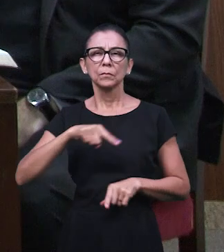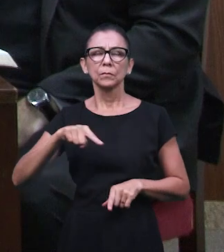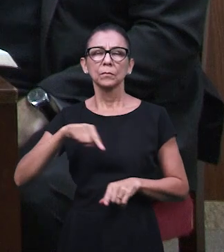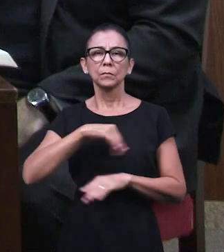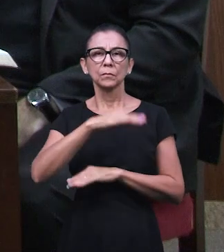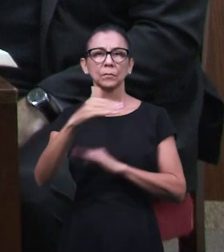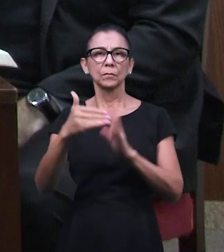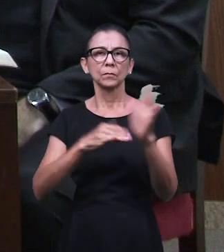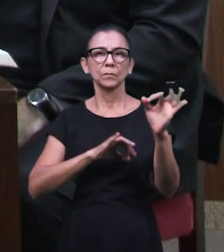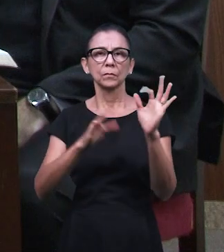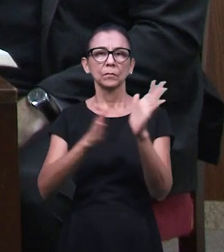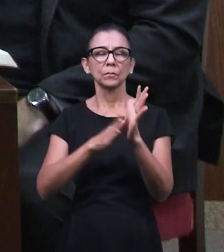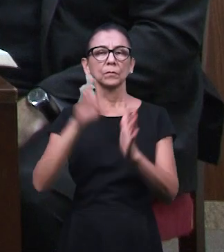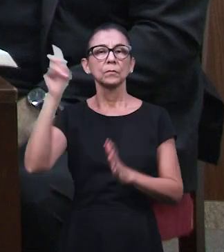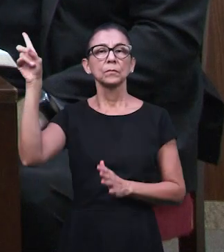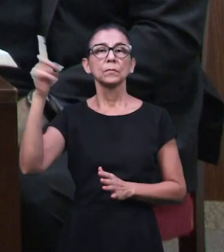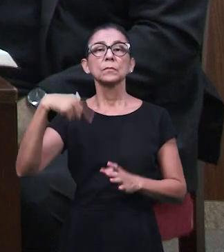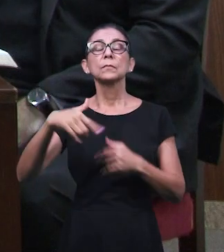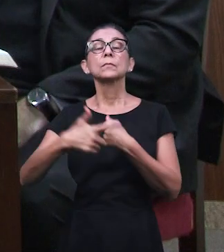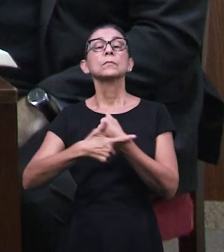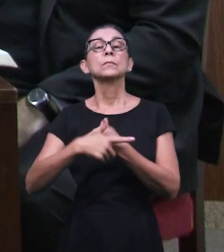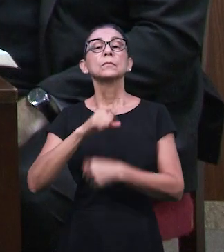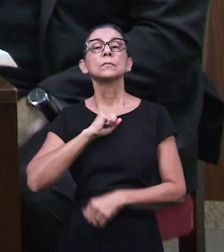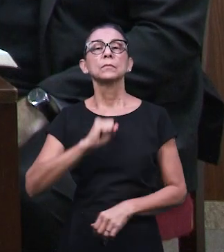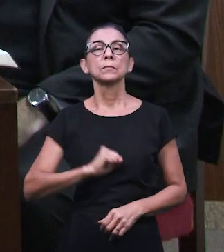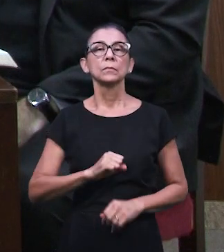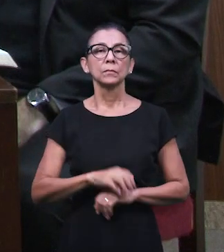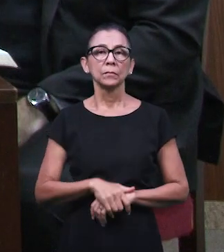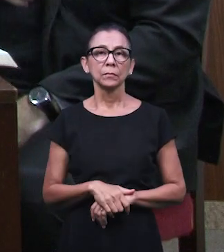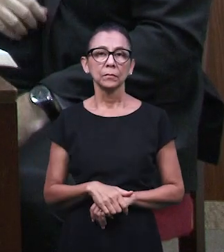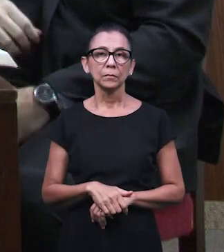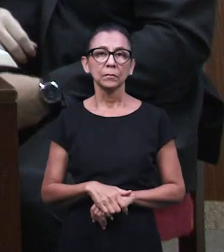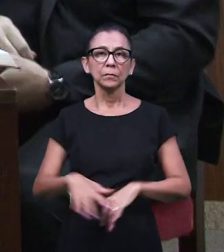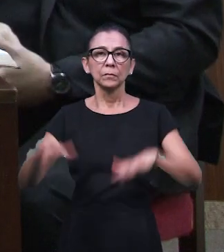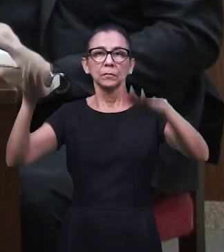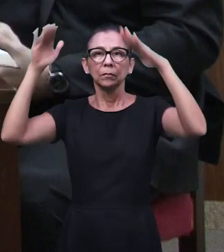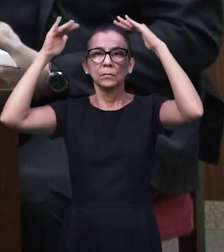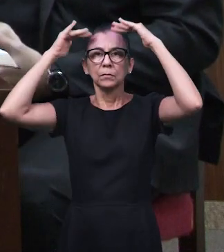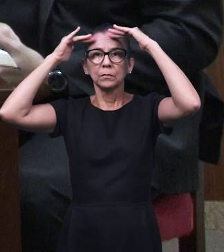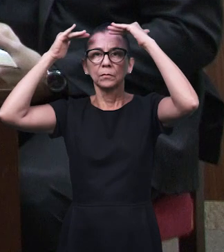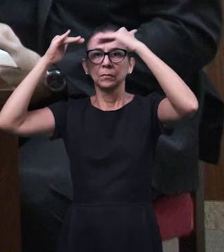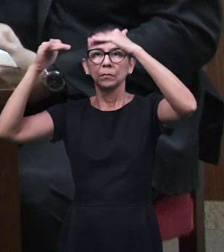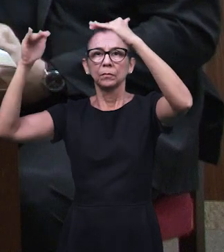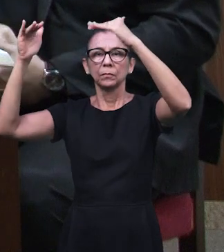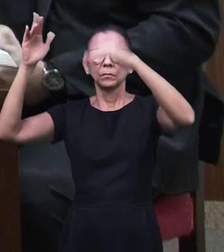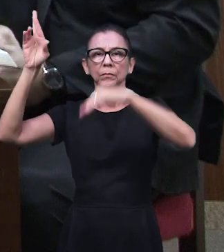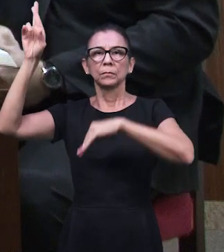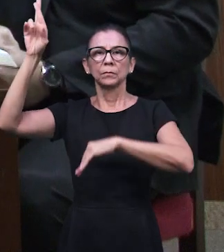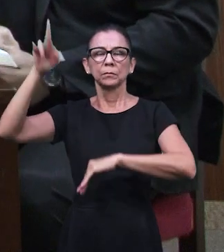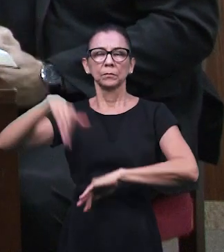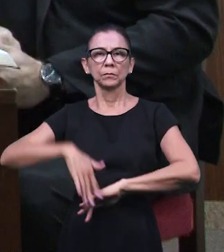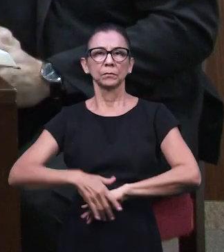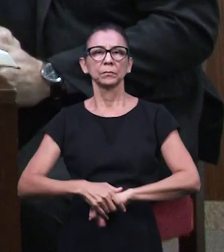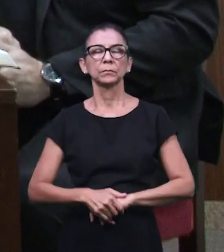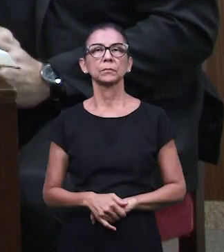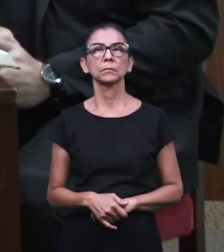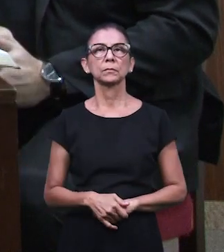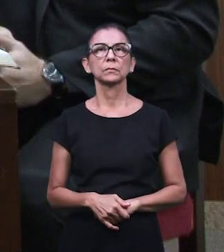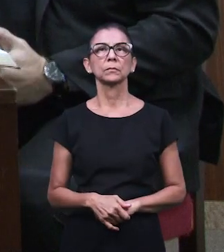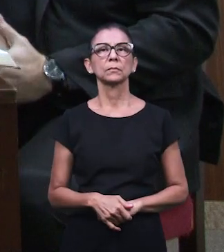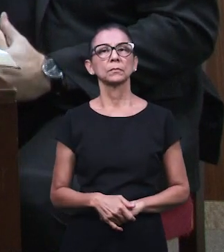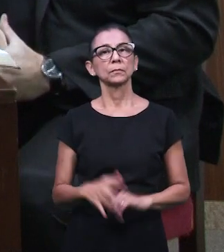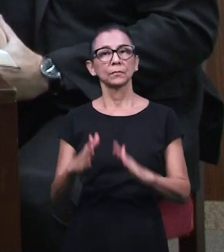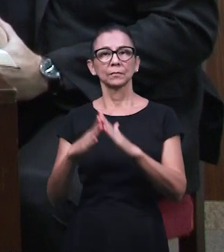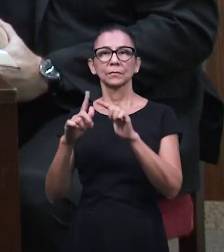papel sacerdotal? É a obediência ao Senhor. É a igreja que vai subir, né? É o